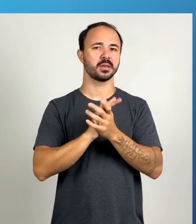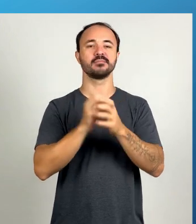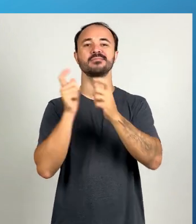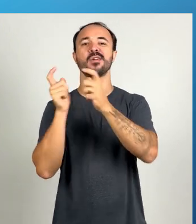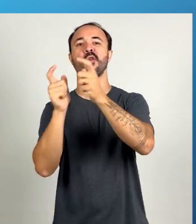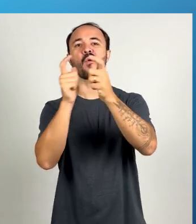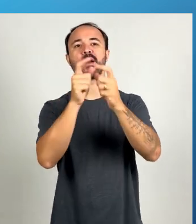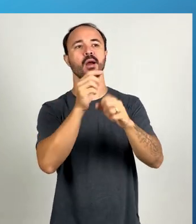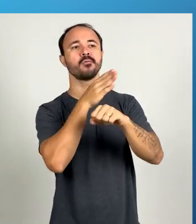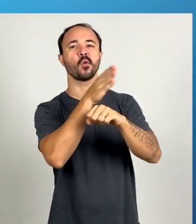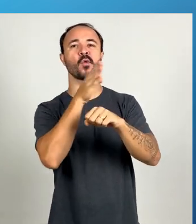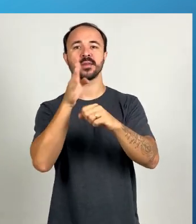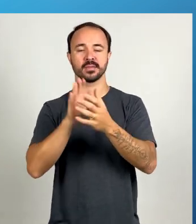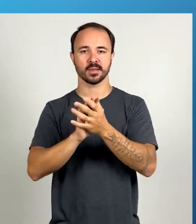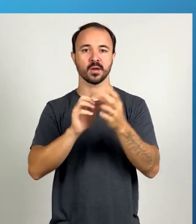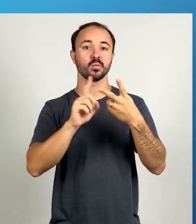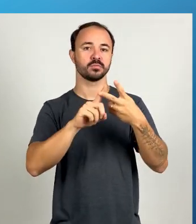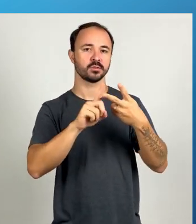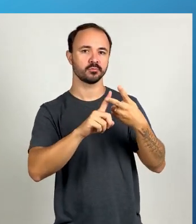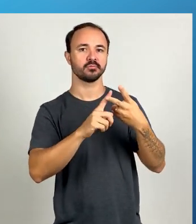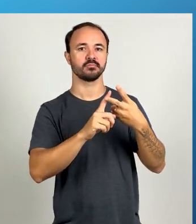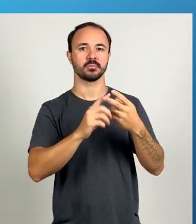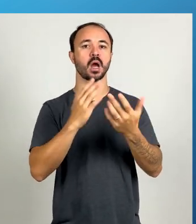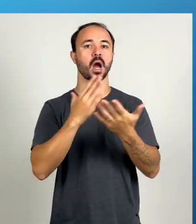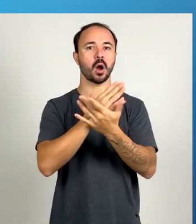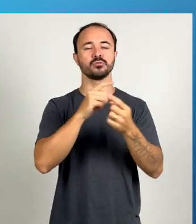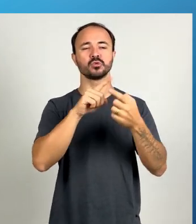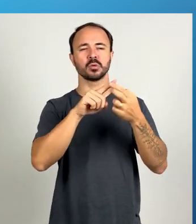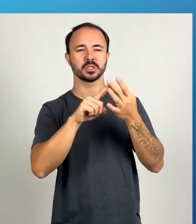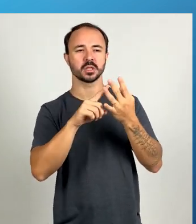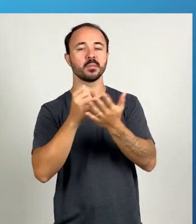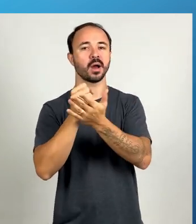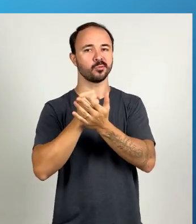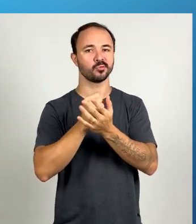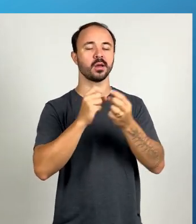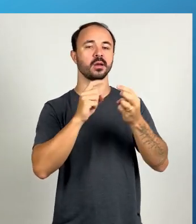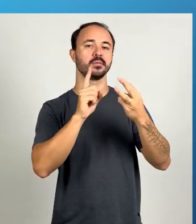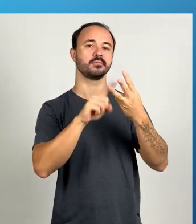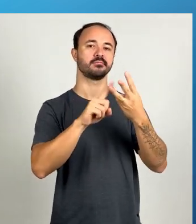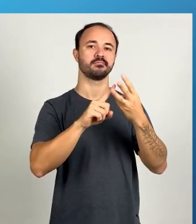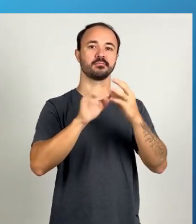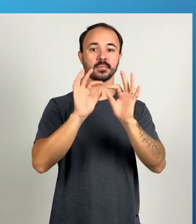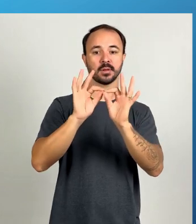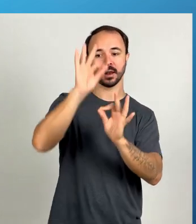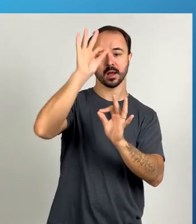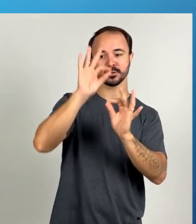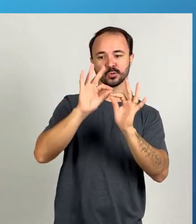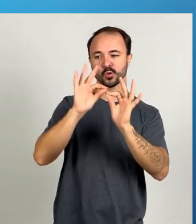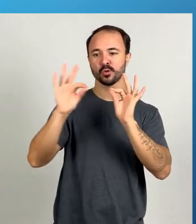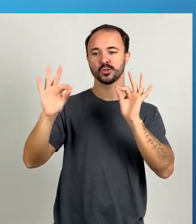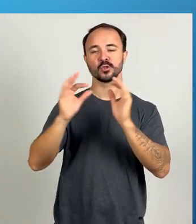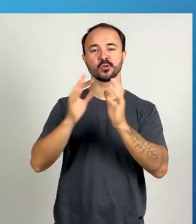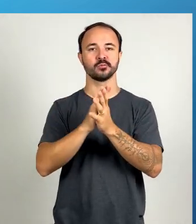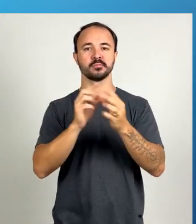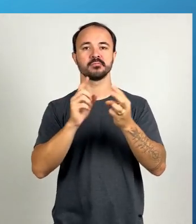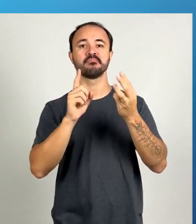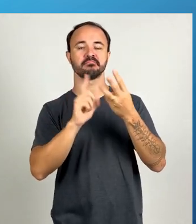as coordenadas geográficas. E segundo, elementos de orientação, latitude e